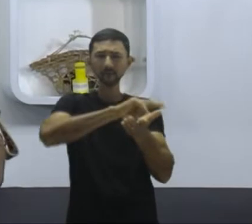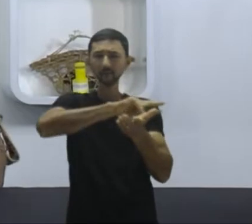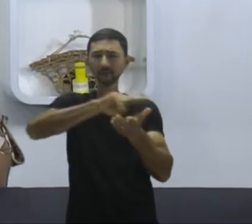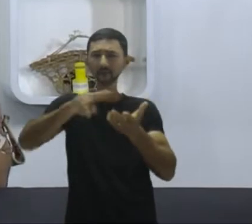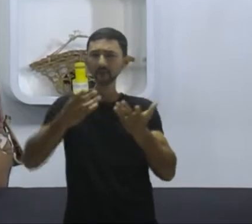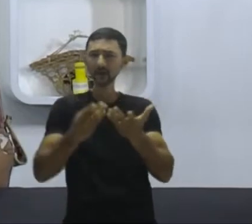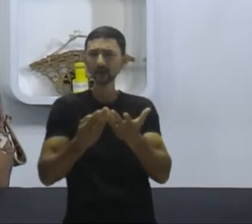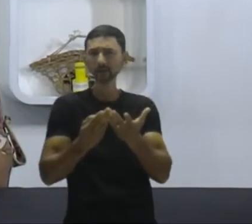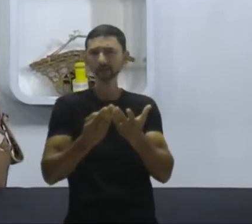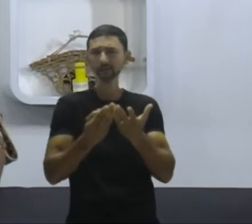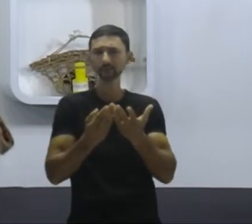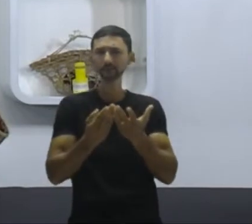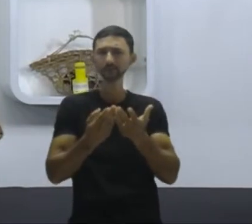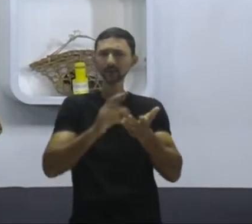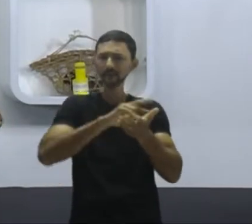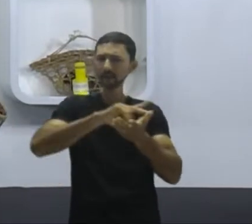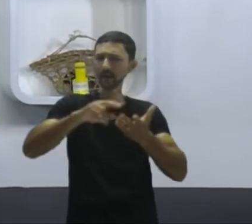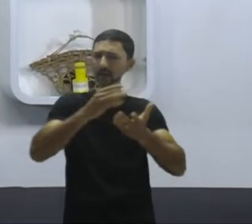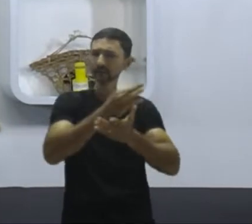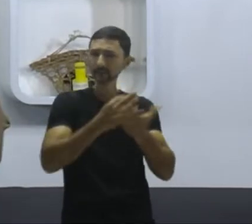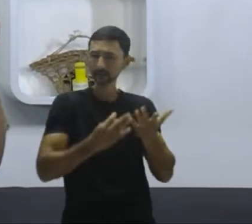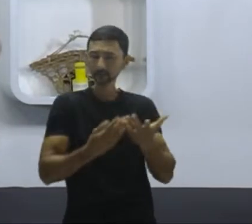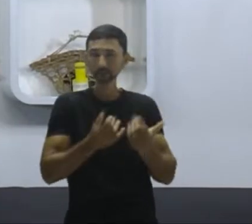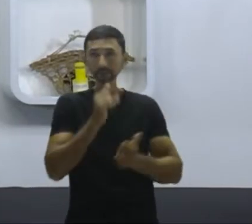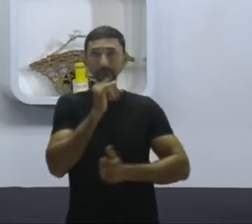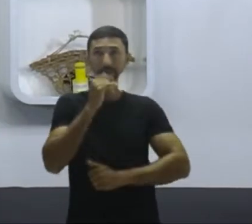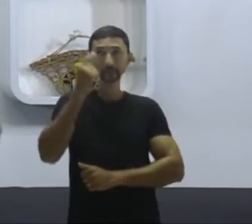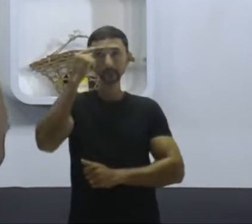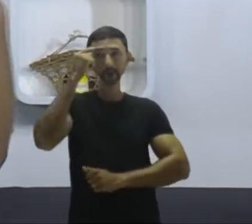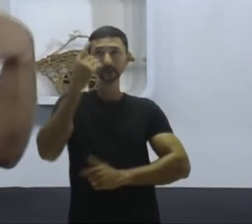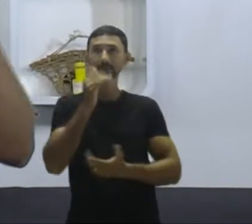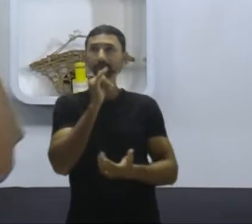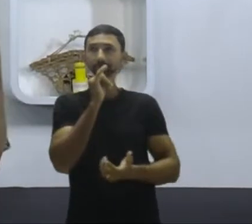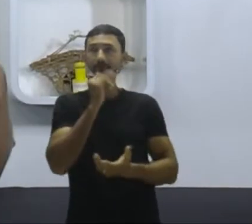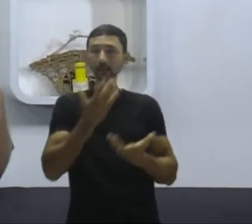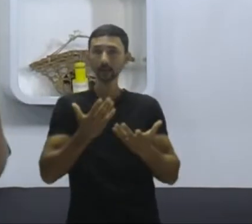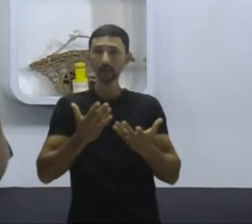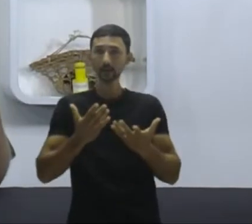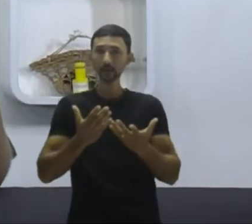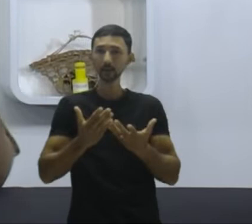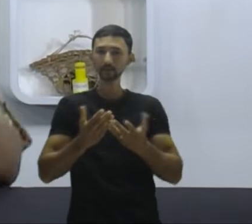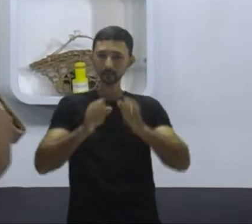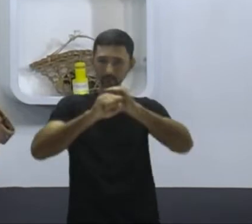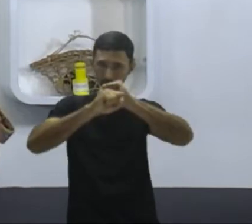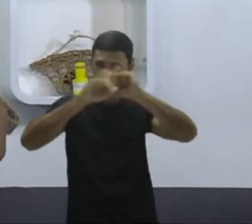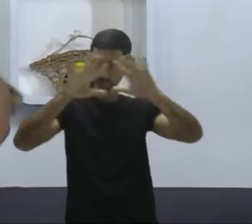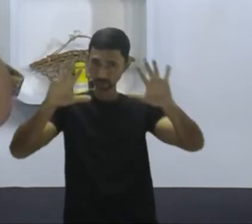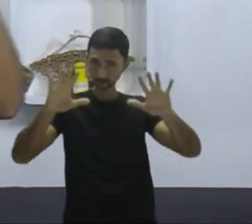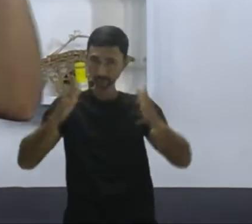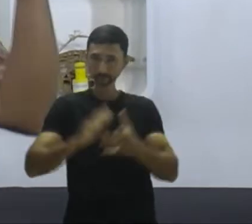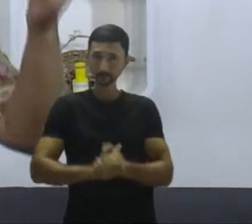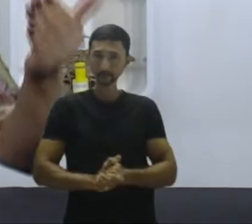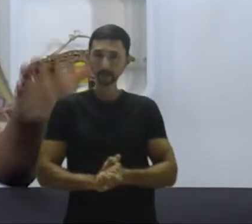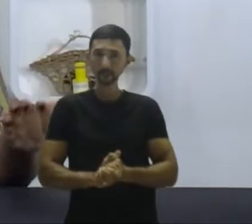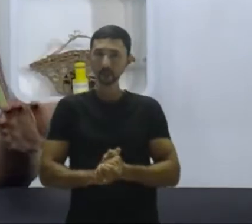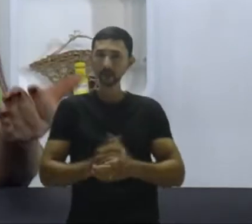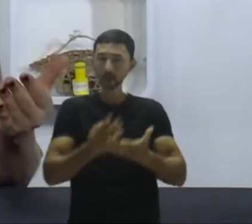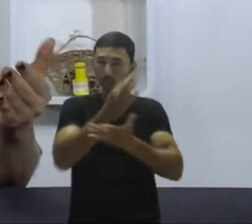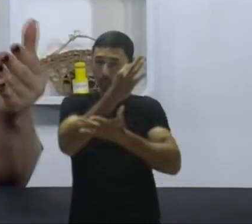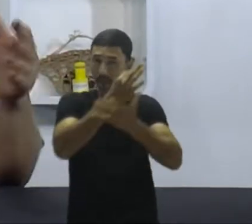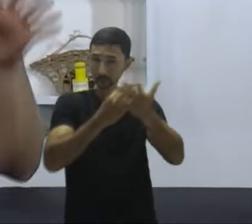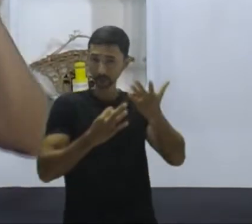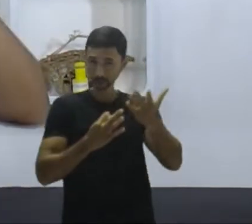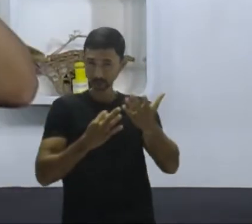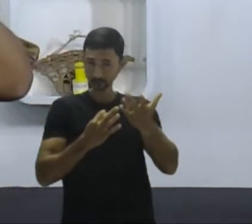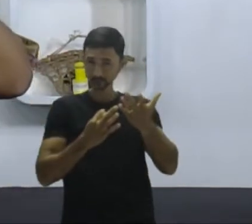diversos gêneros, certo? Vamos pensar assim, para tentar deixar mais claro para vocês. O tipo